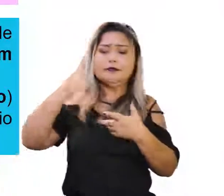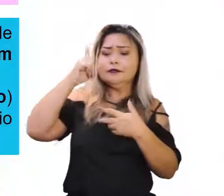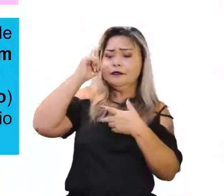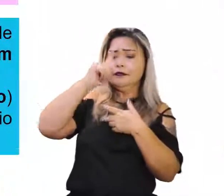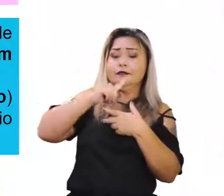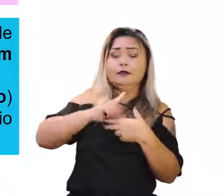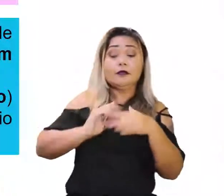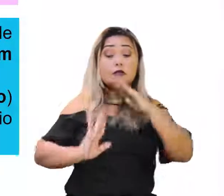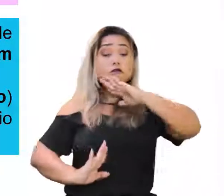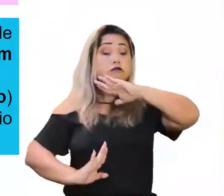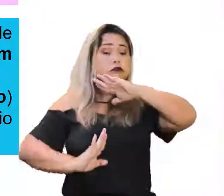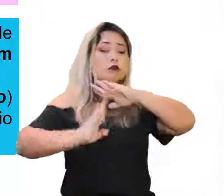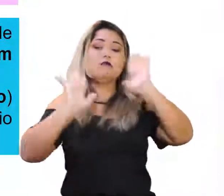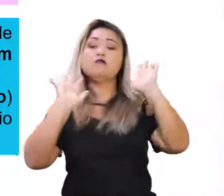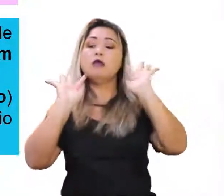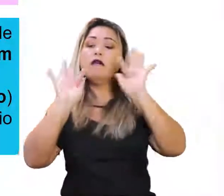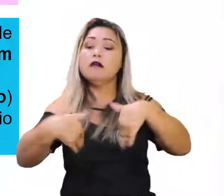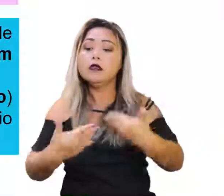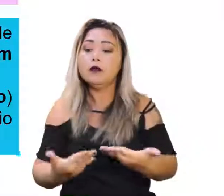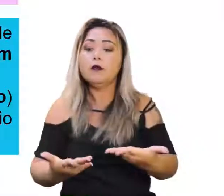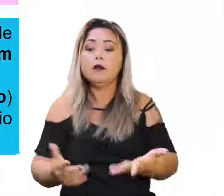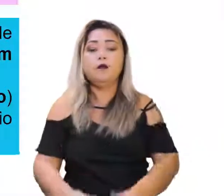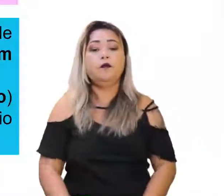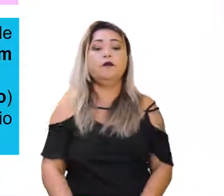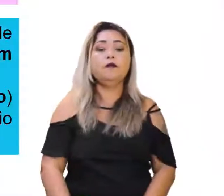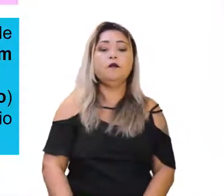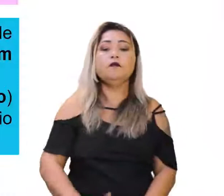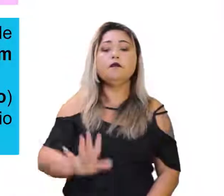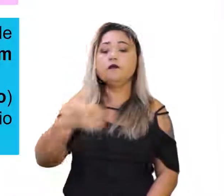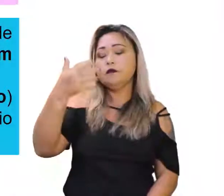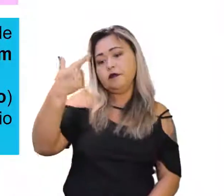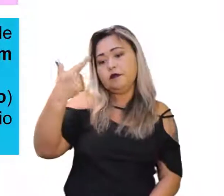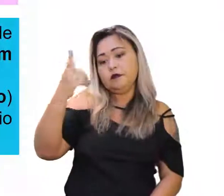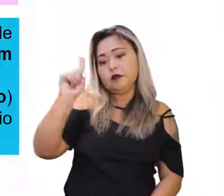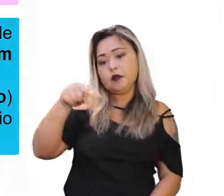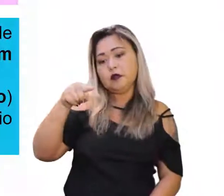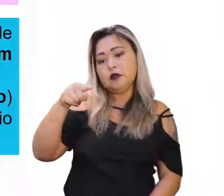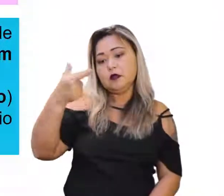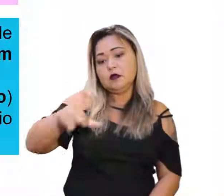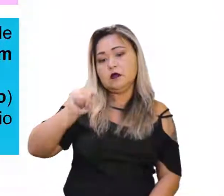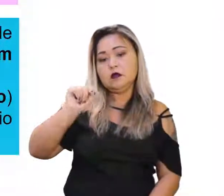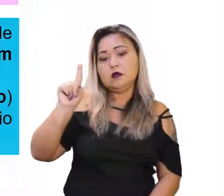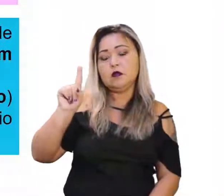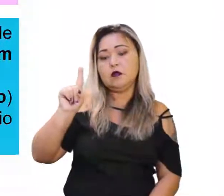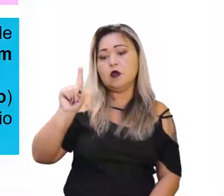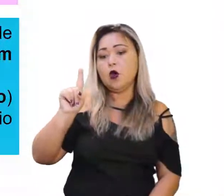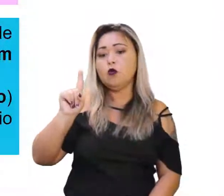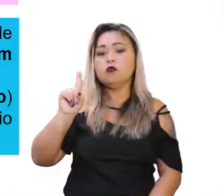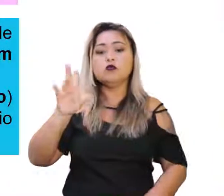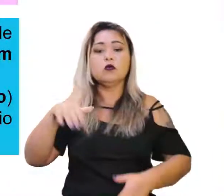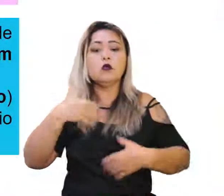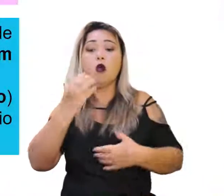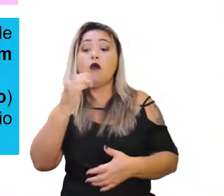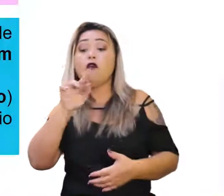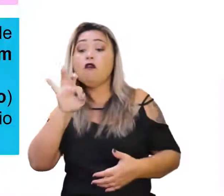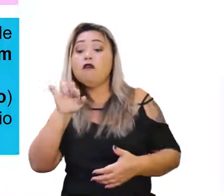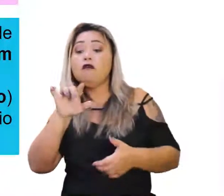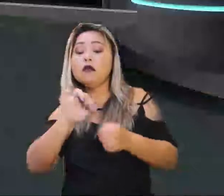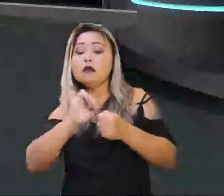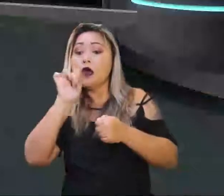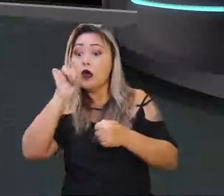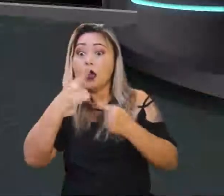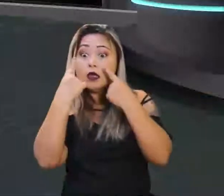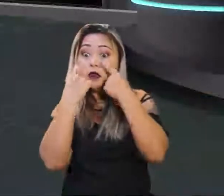complicação, clímax e desfecho. Eu queria só ressaltar aqui sobre o conflito, né? Que é uma